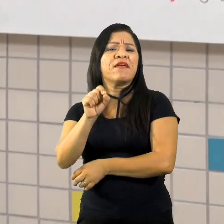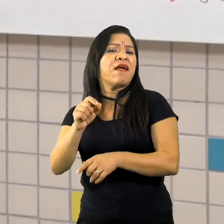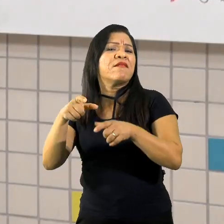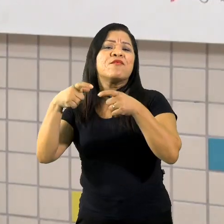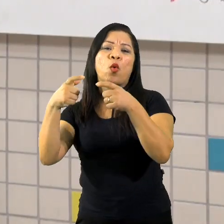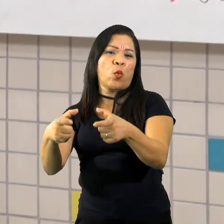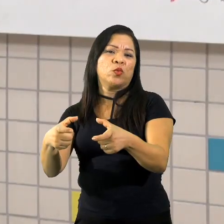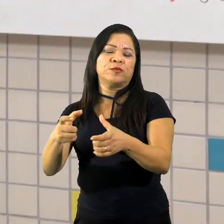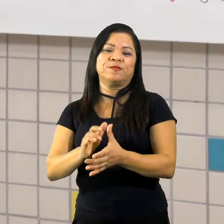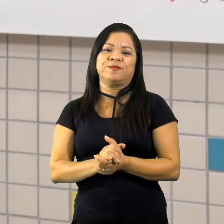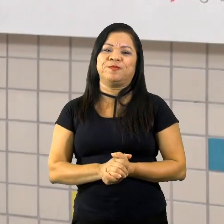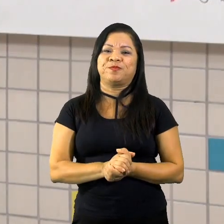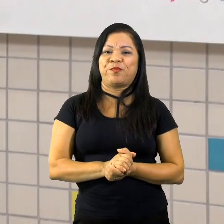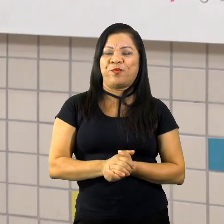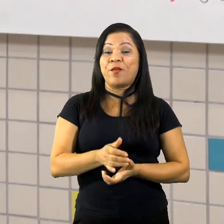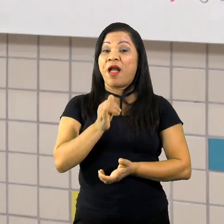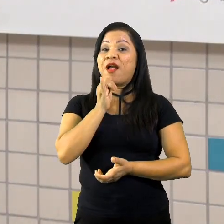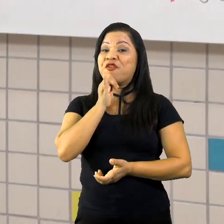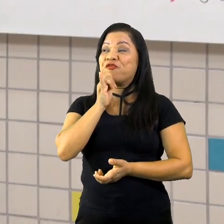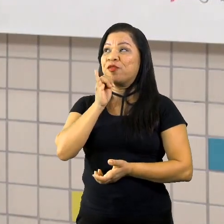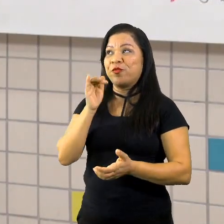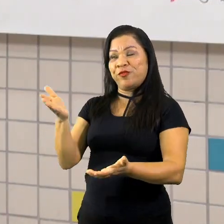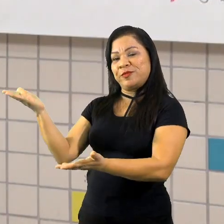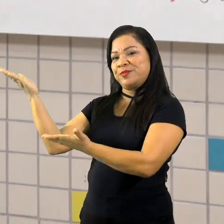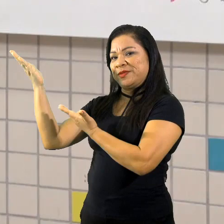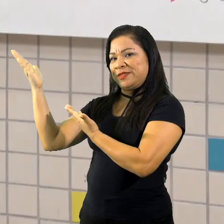alguns exemplos aqui no quadro com esses pronomes?